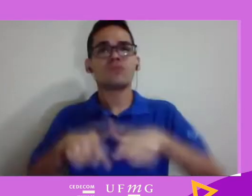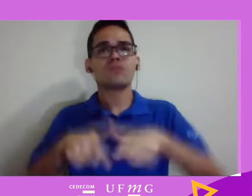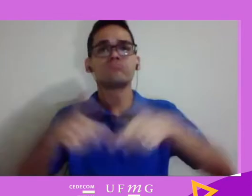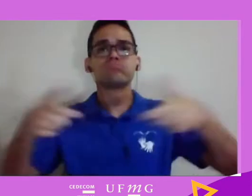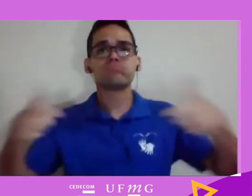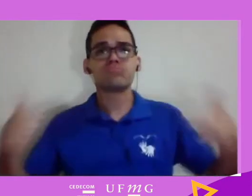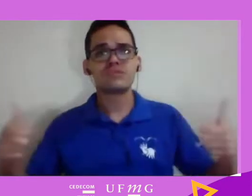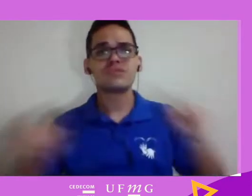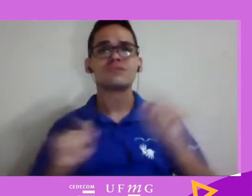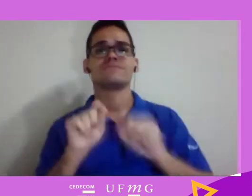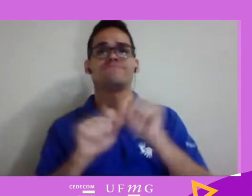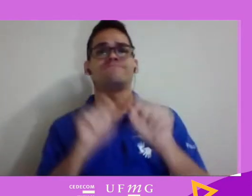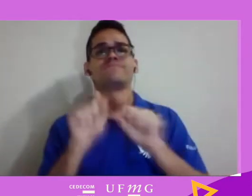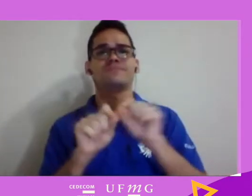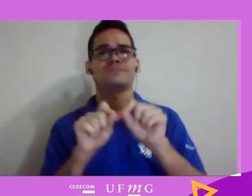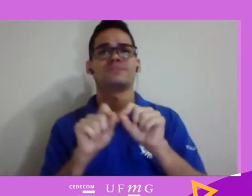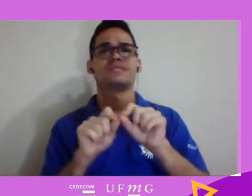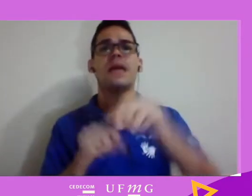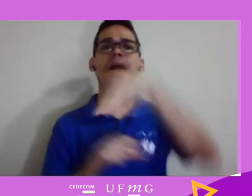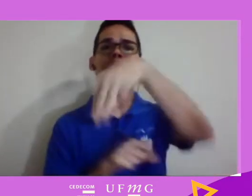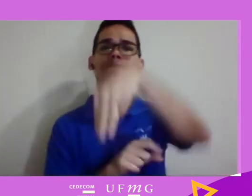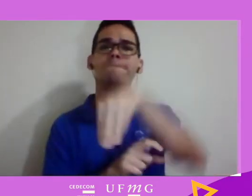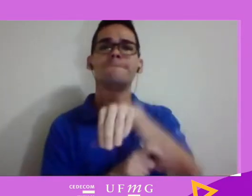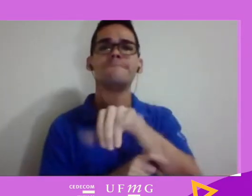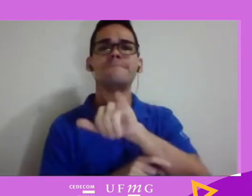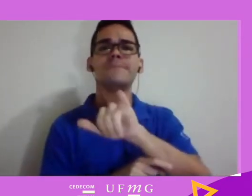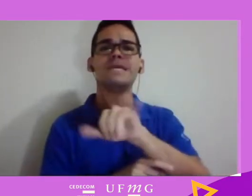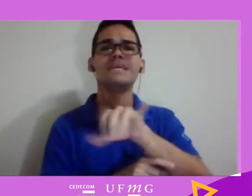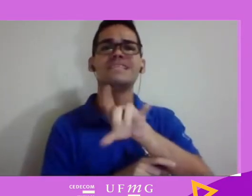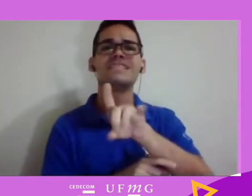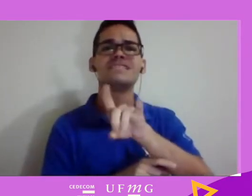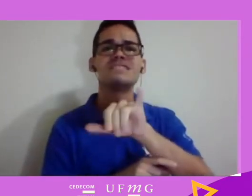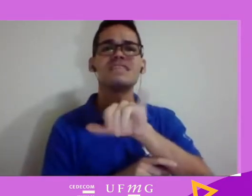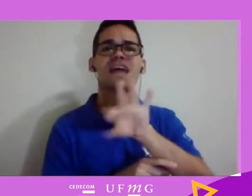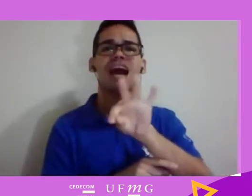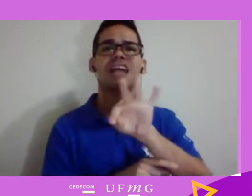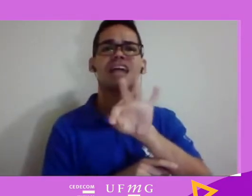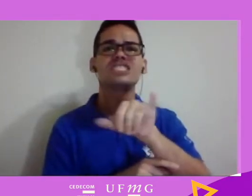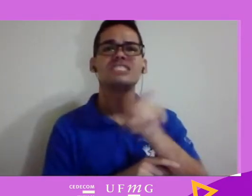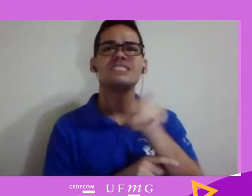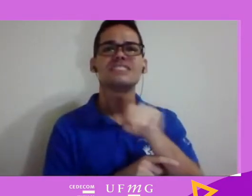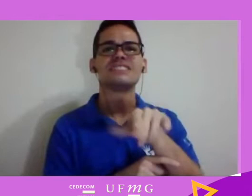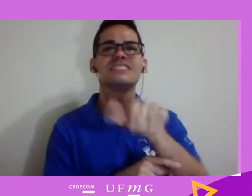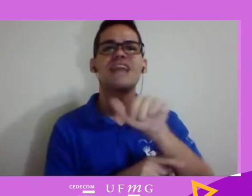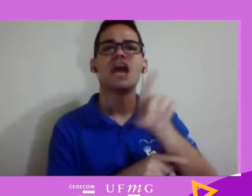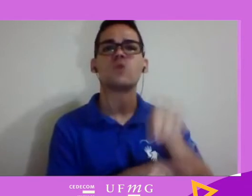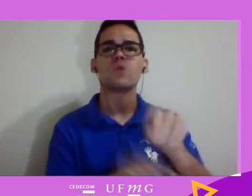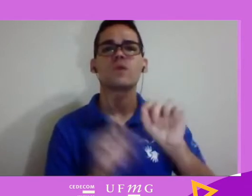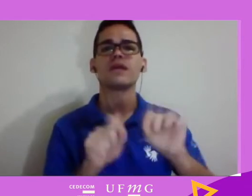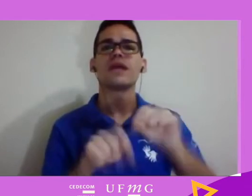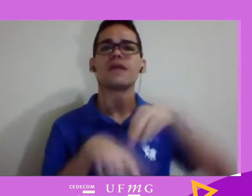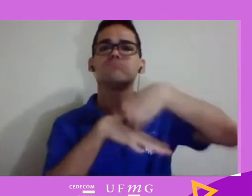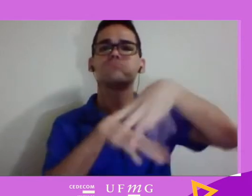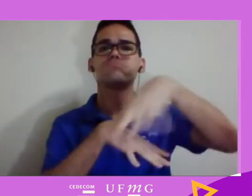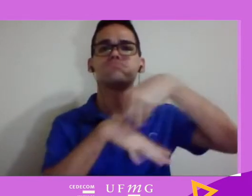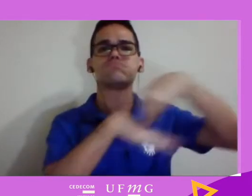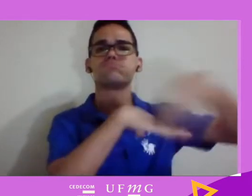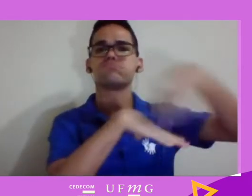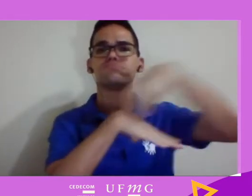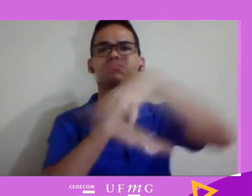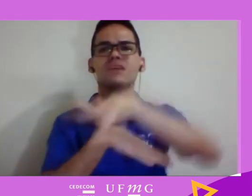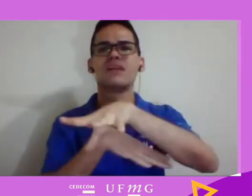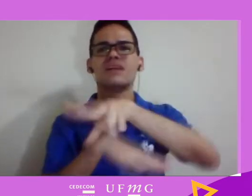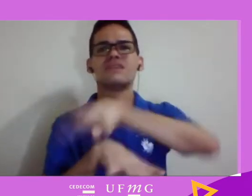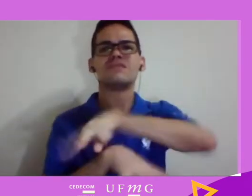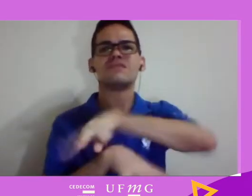que é atravessado por essas conexões coletivas. A ideia de transmídia, como lógica de comunicação, é